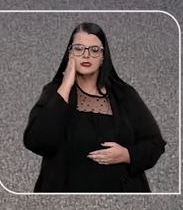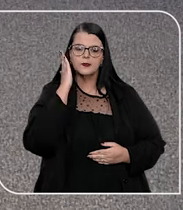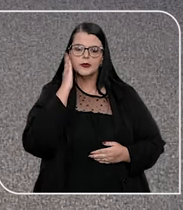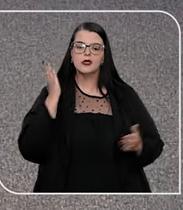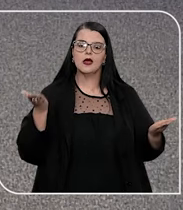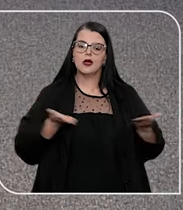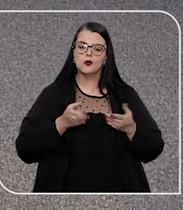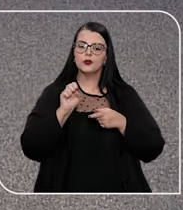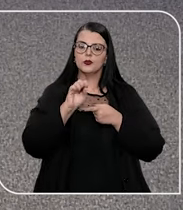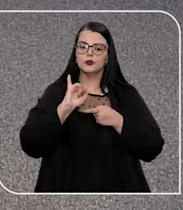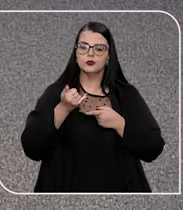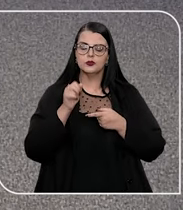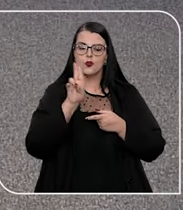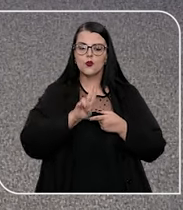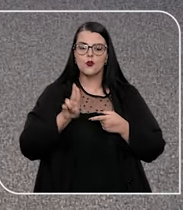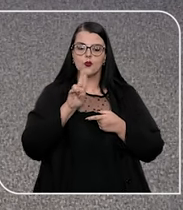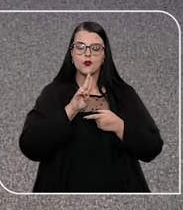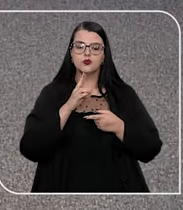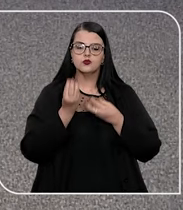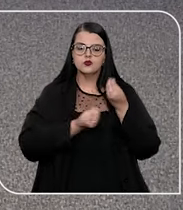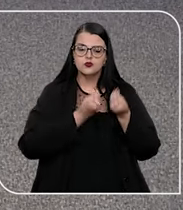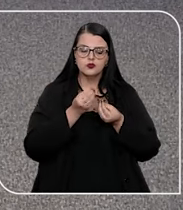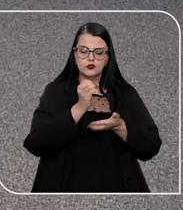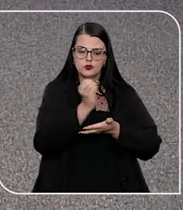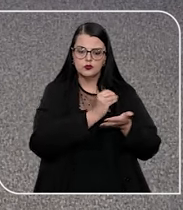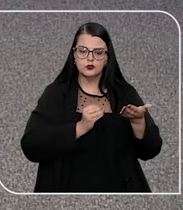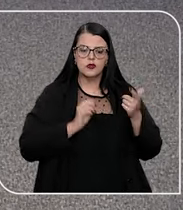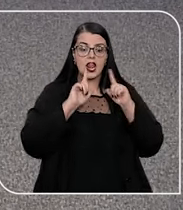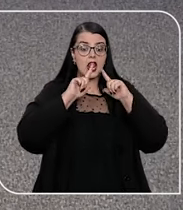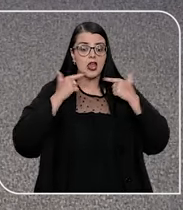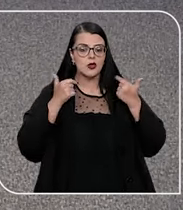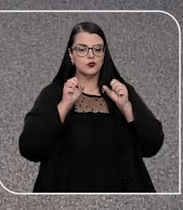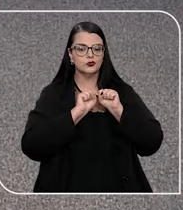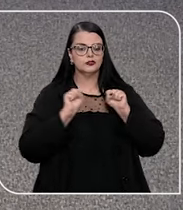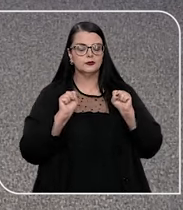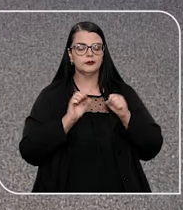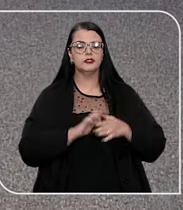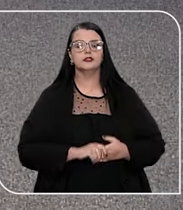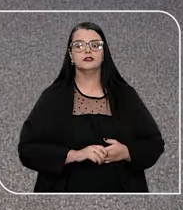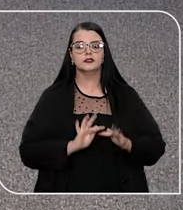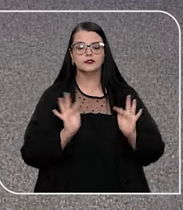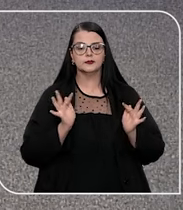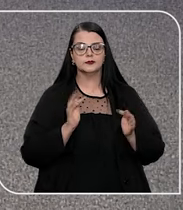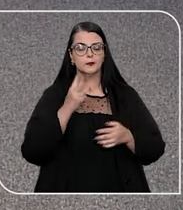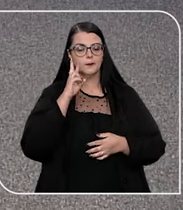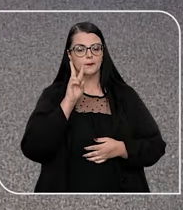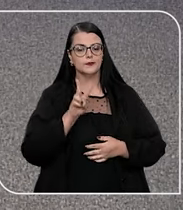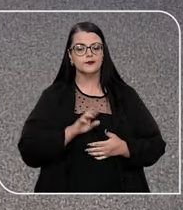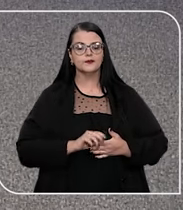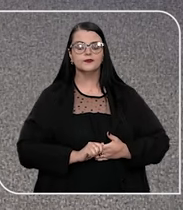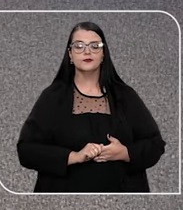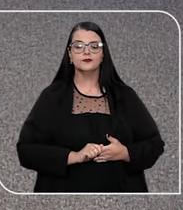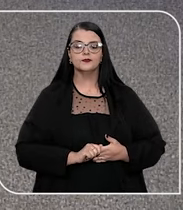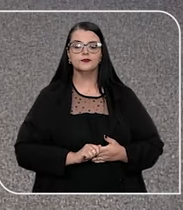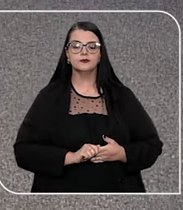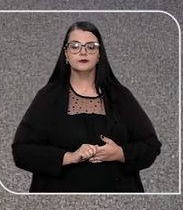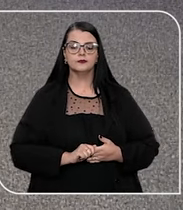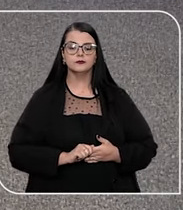você sabia que agora o STJ usa o modelo de ofício em linguagem simples vamos